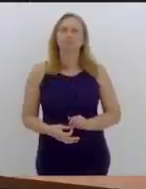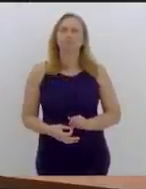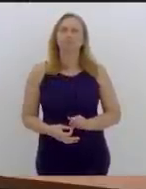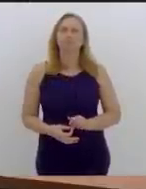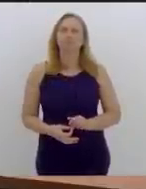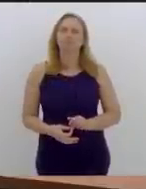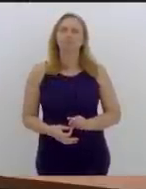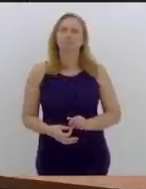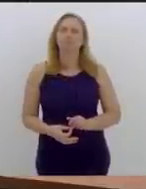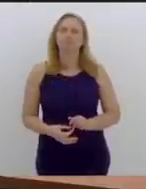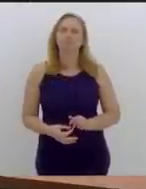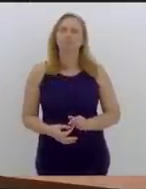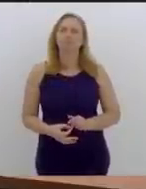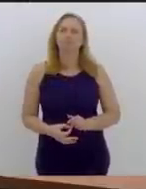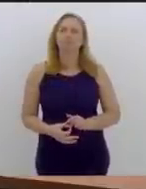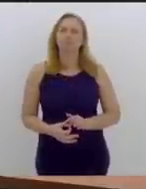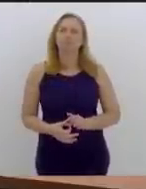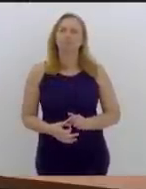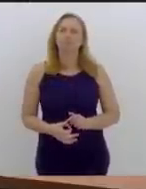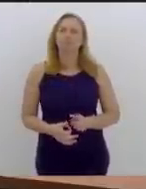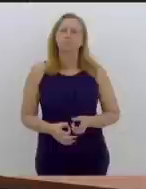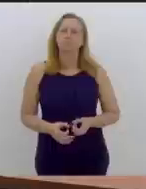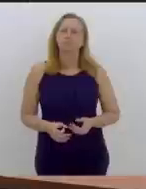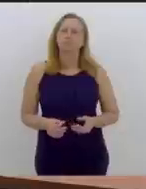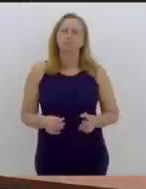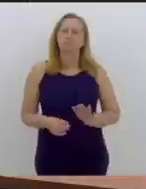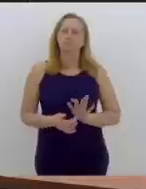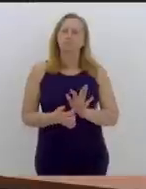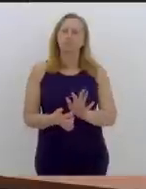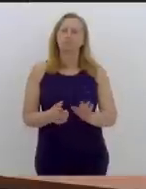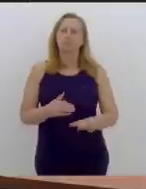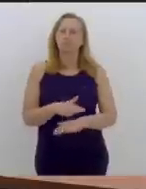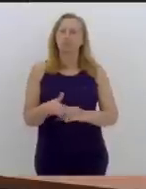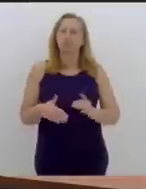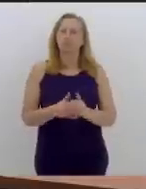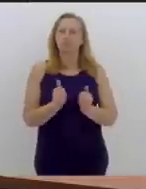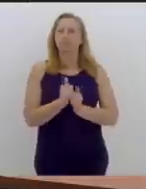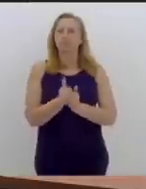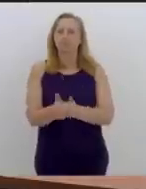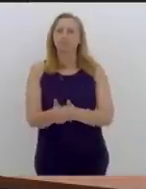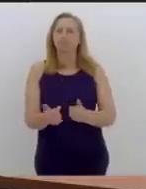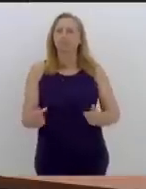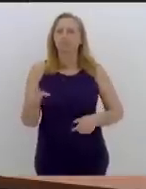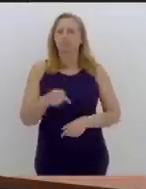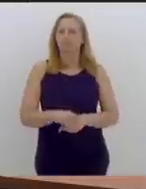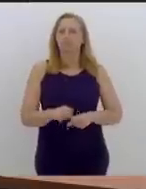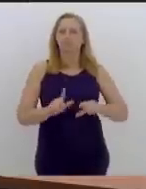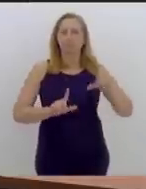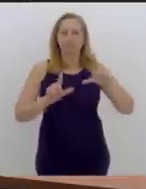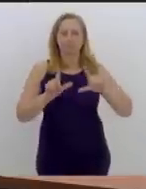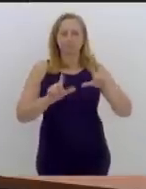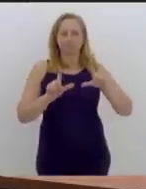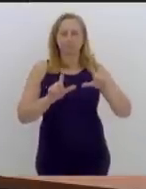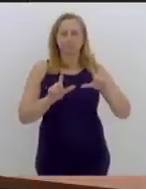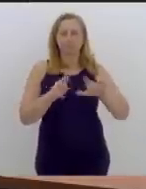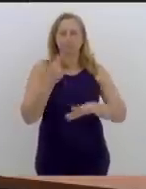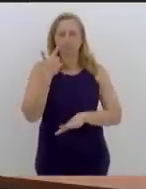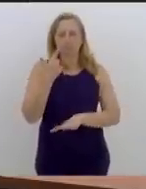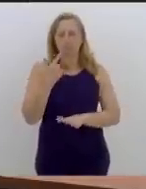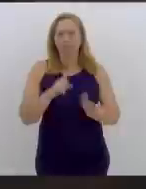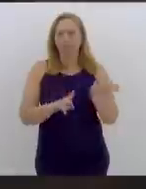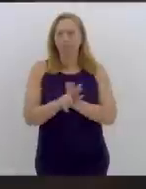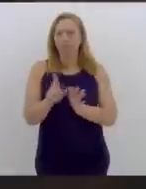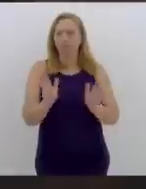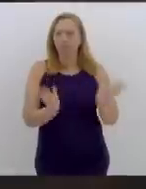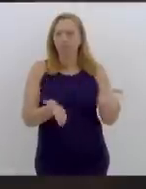a gente mostrar para todo mundo aqui Marcelo e a todo mundo que tá acompanhando aqui até a televisão que vai ver a pergunta que eu vou fazer agora